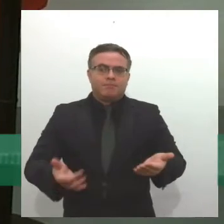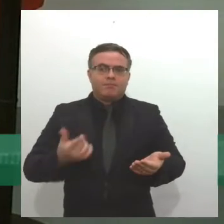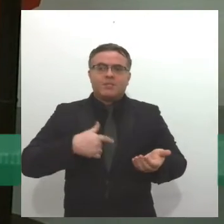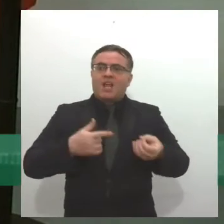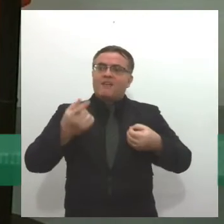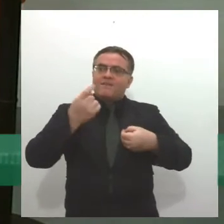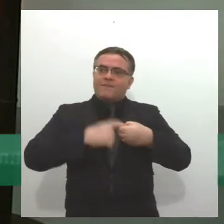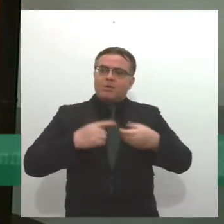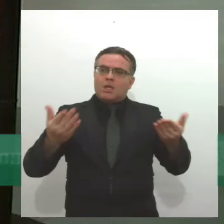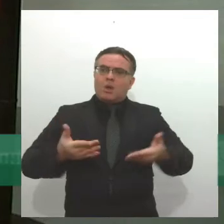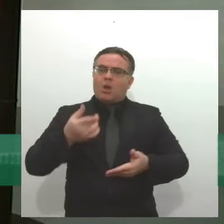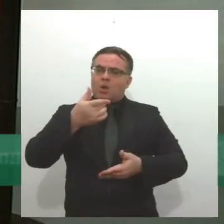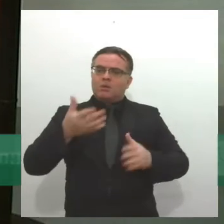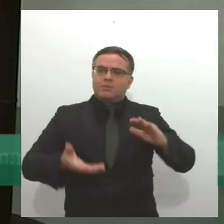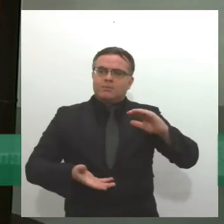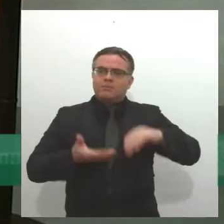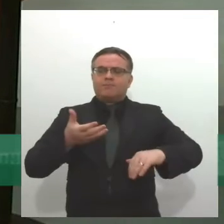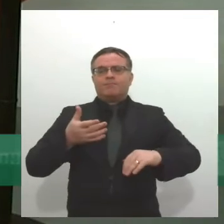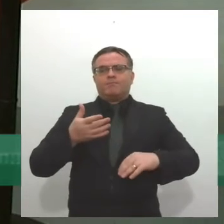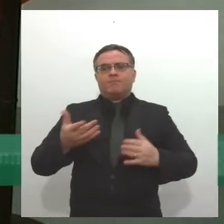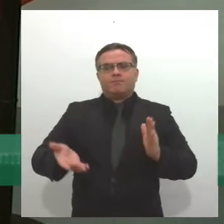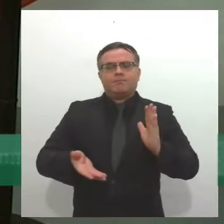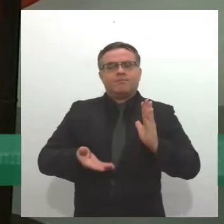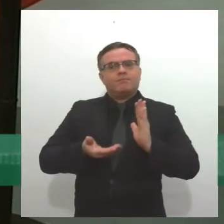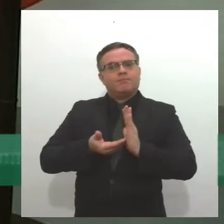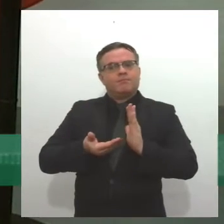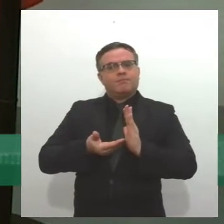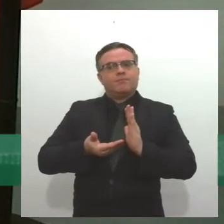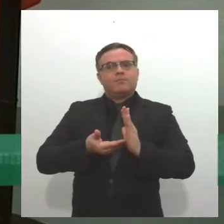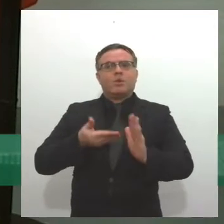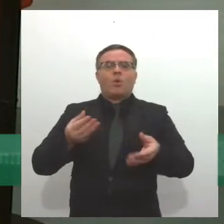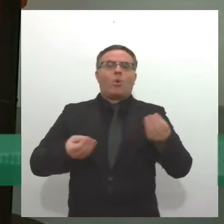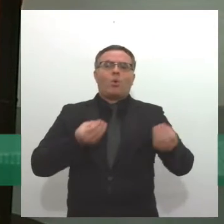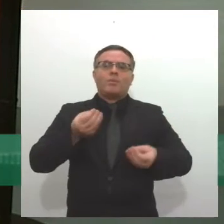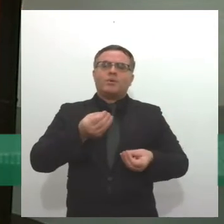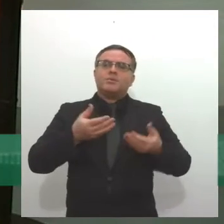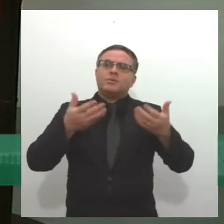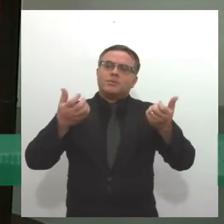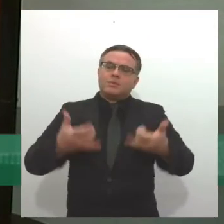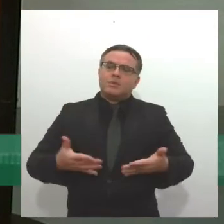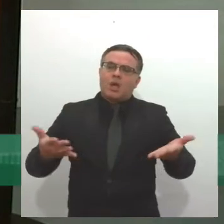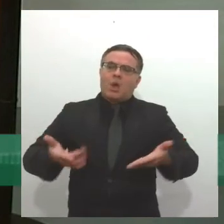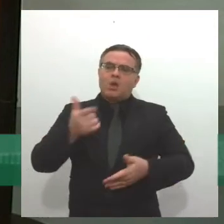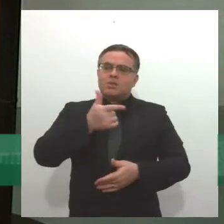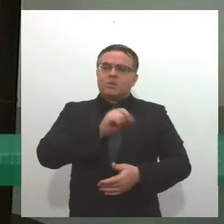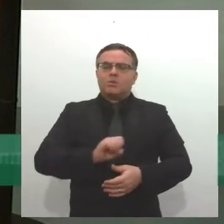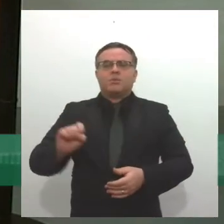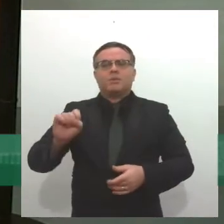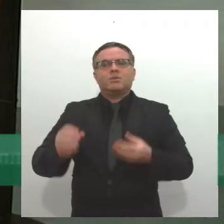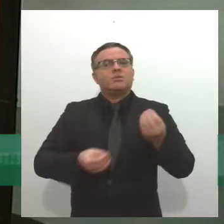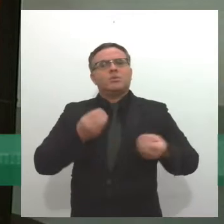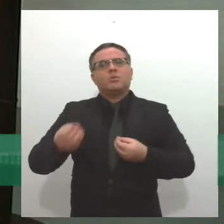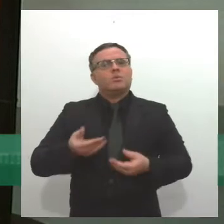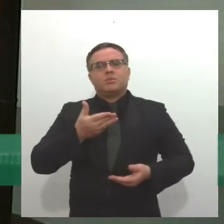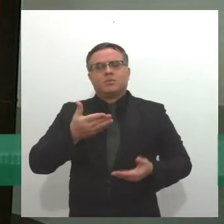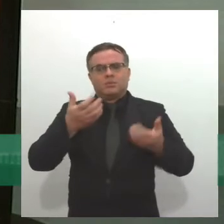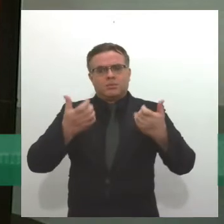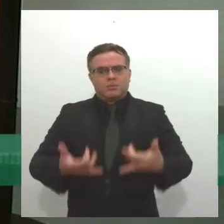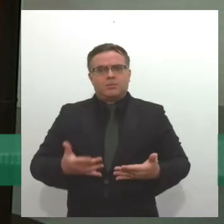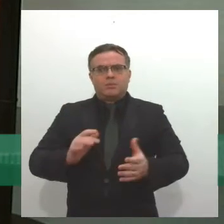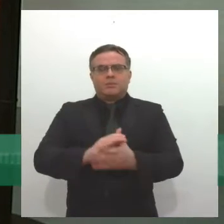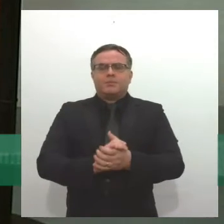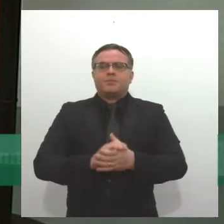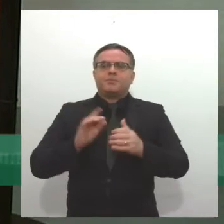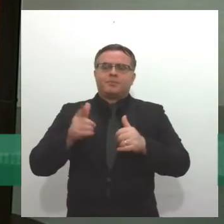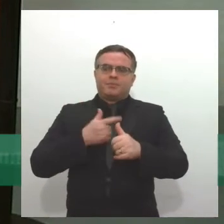aí essa semana na Câmara dos Deputados, a expectativa aí para esse segundo semestre. Olha, primeiro nós